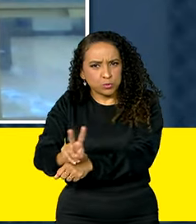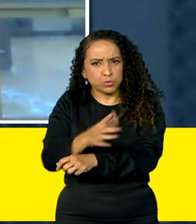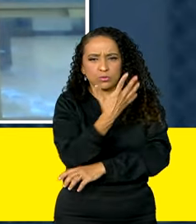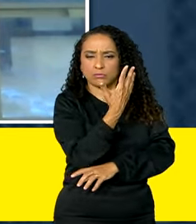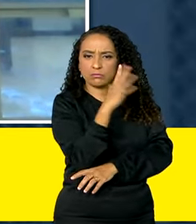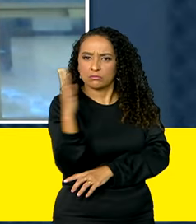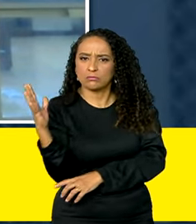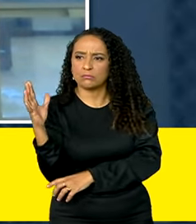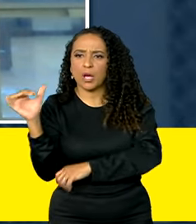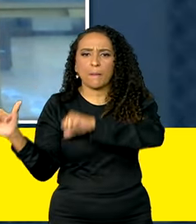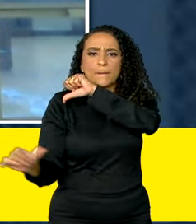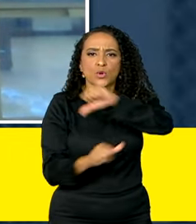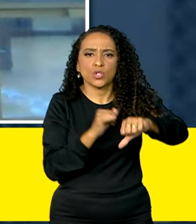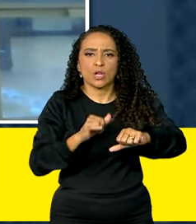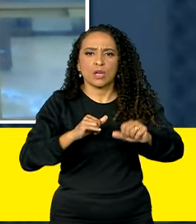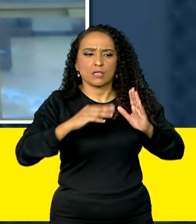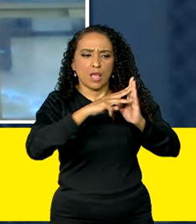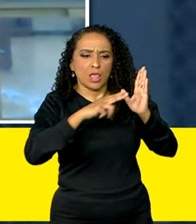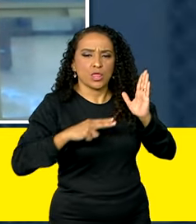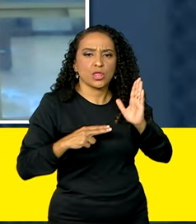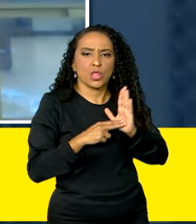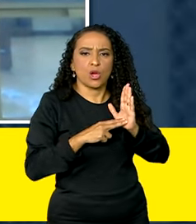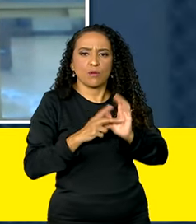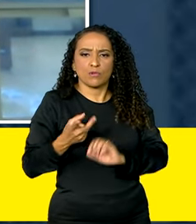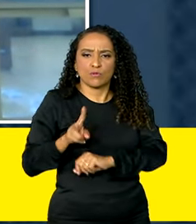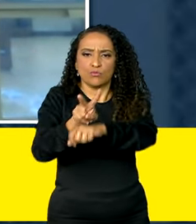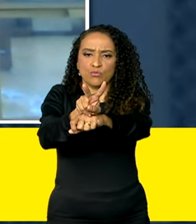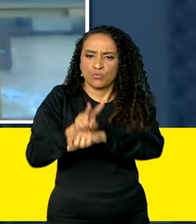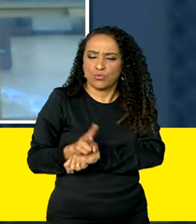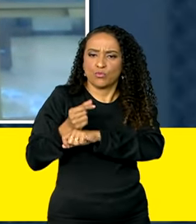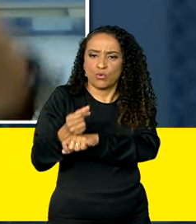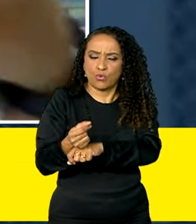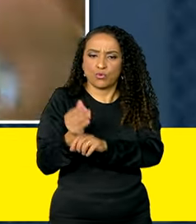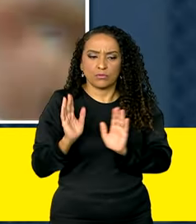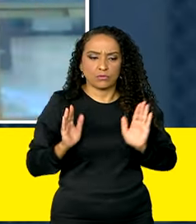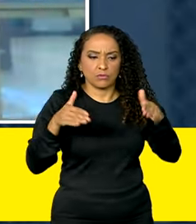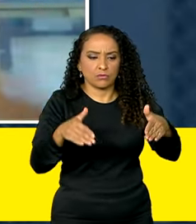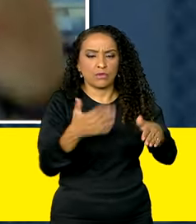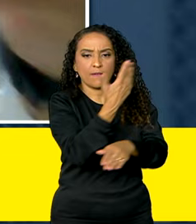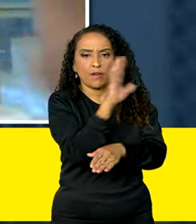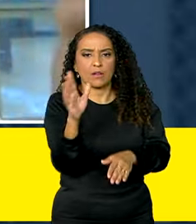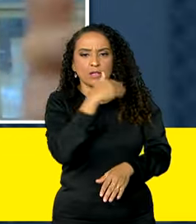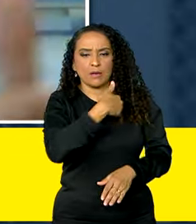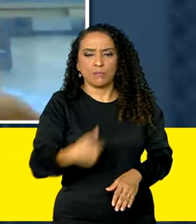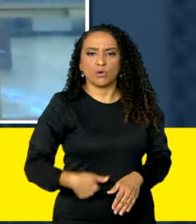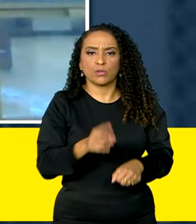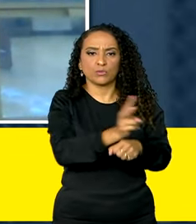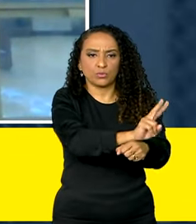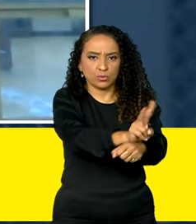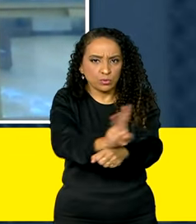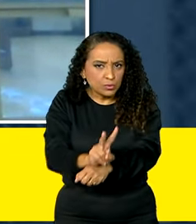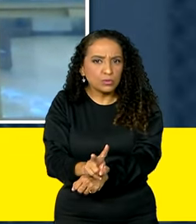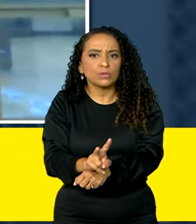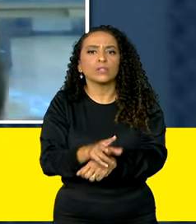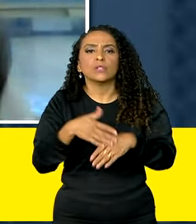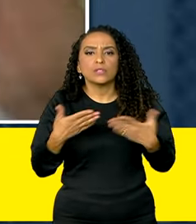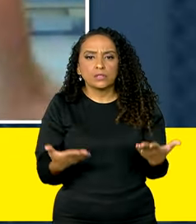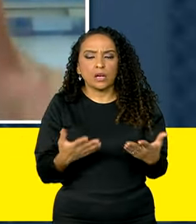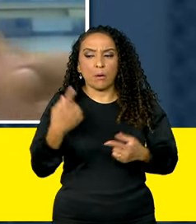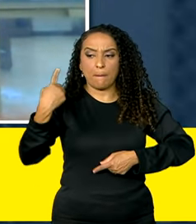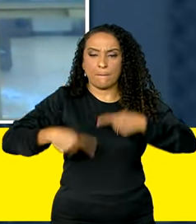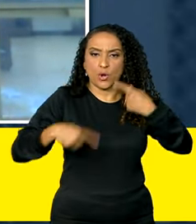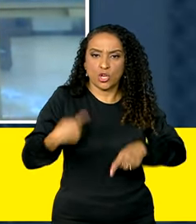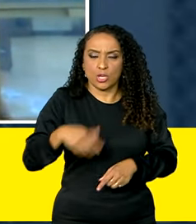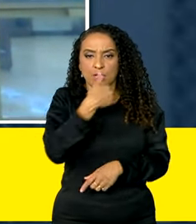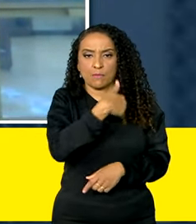ambiental, mudança nas normas de crédito, destinação de áreas de florestas públicas para a conservação, ou seja,